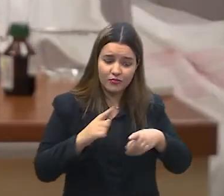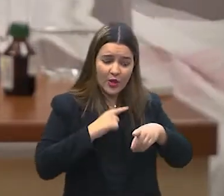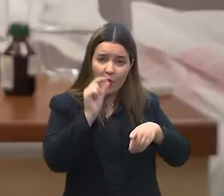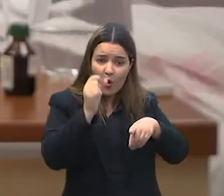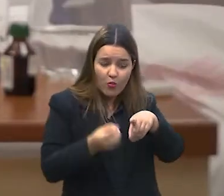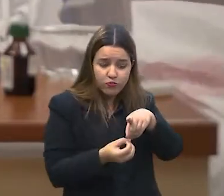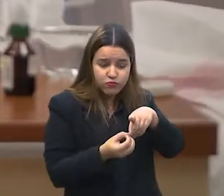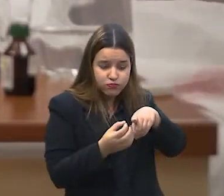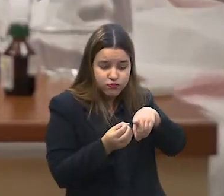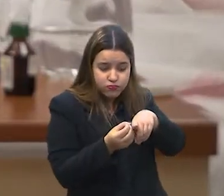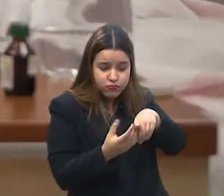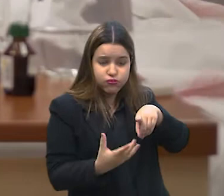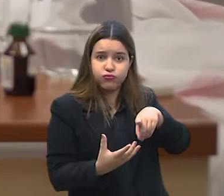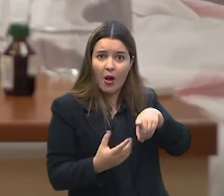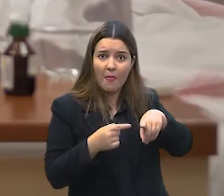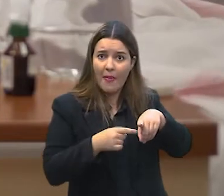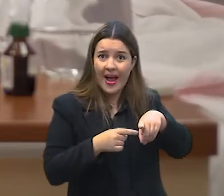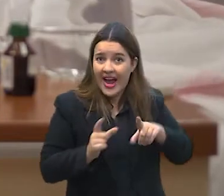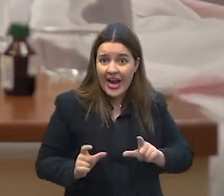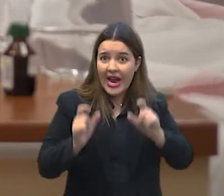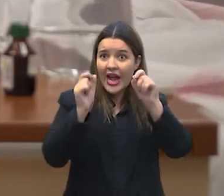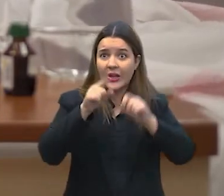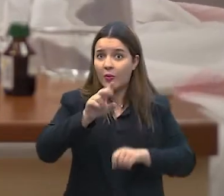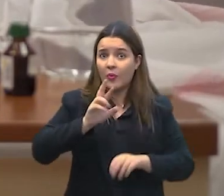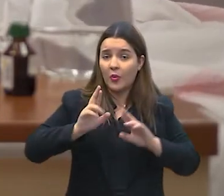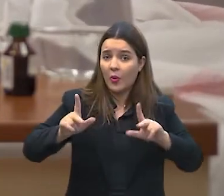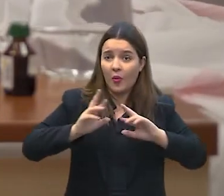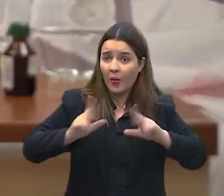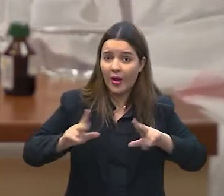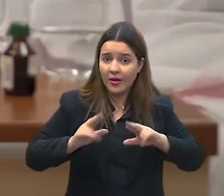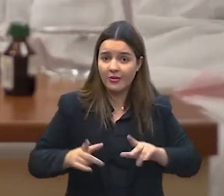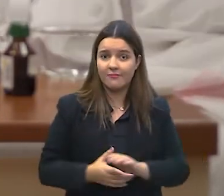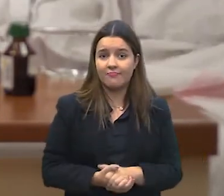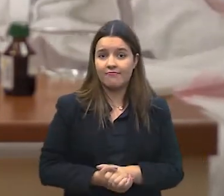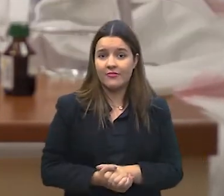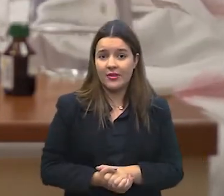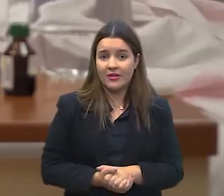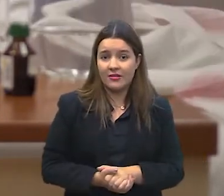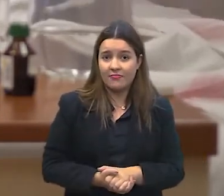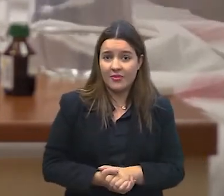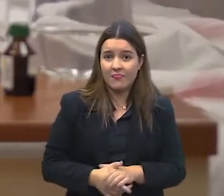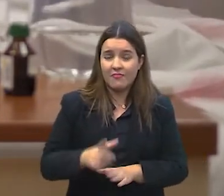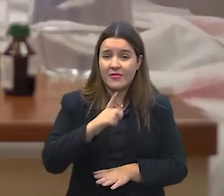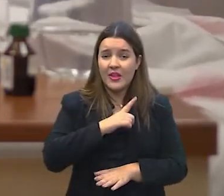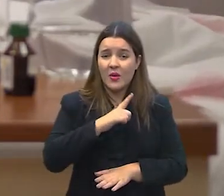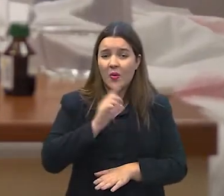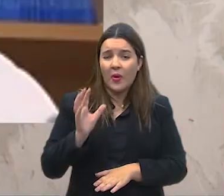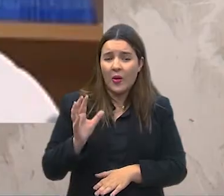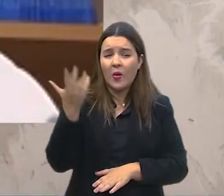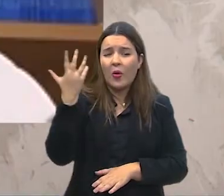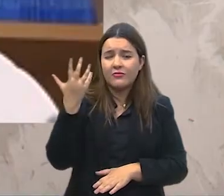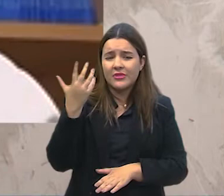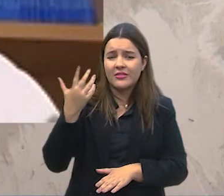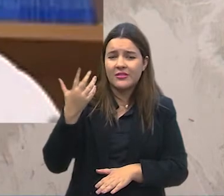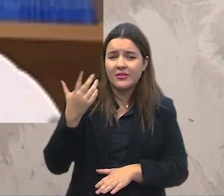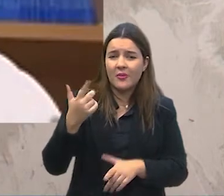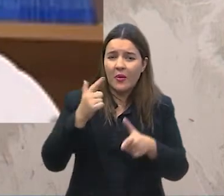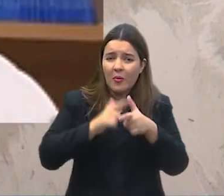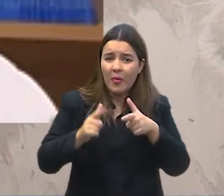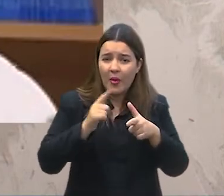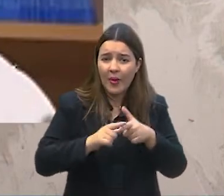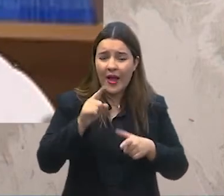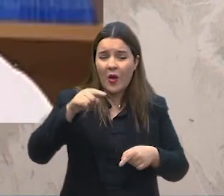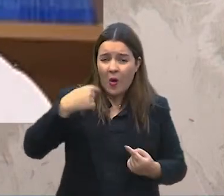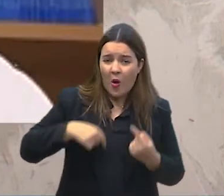câncer, o próprio nome já diz, é uma hiperplasia benigna, que, na verdade, é o efeito constante da